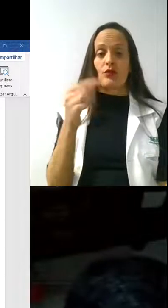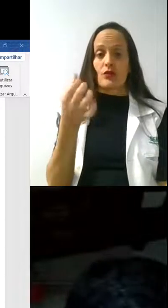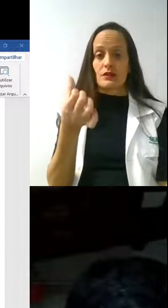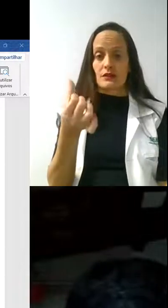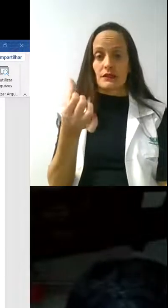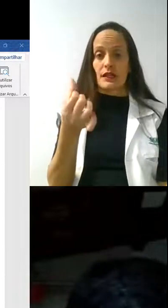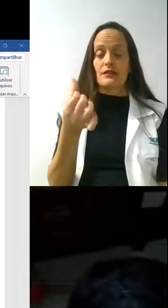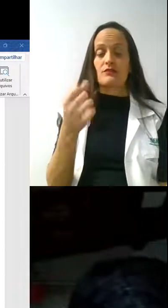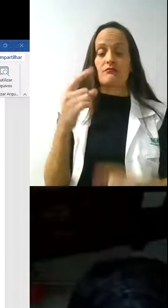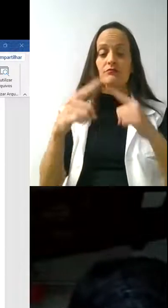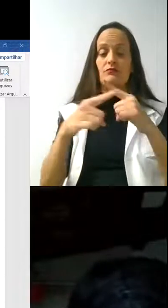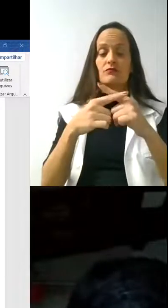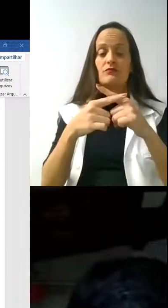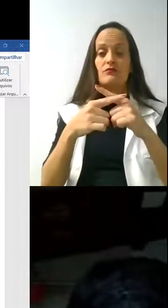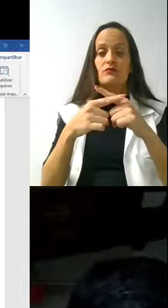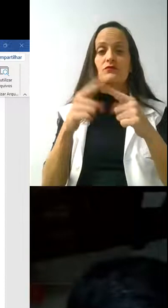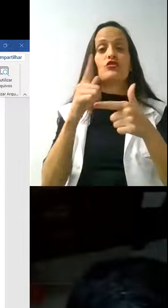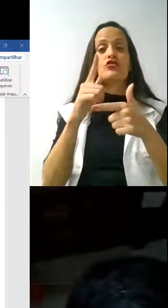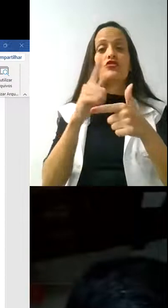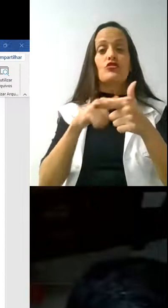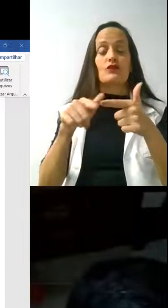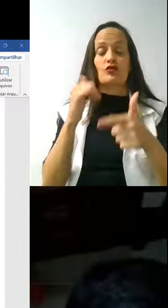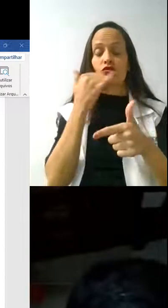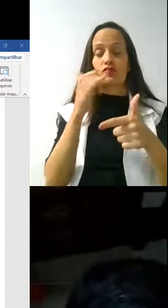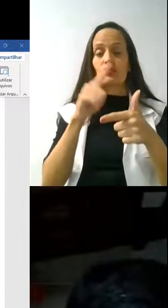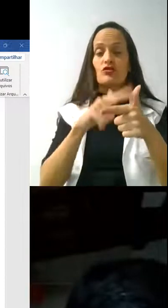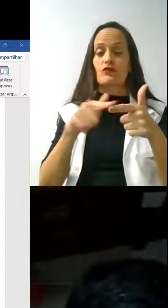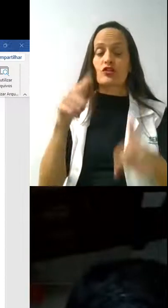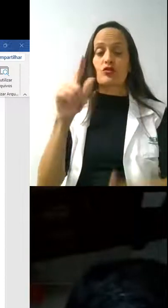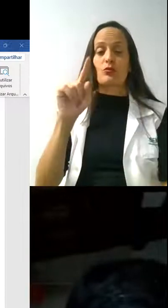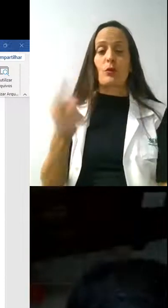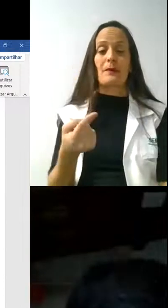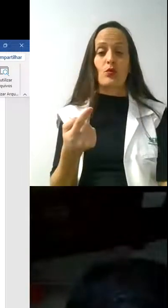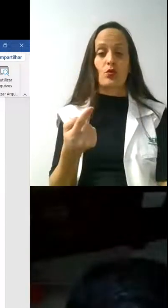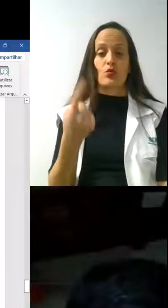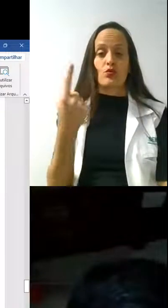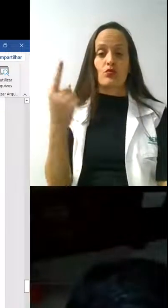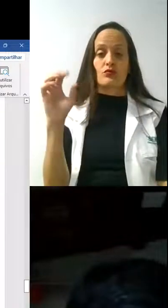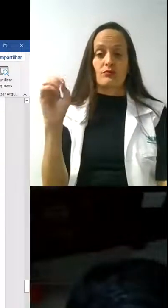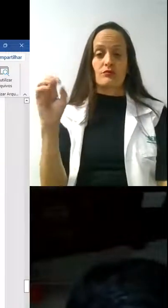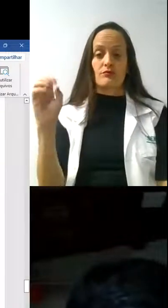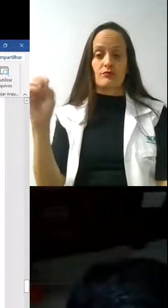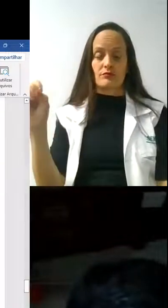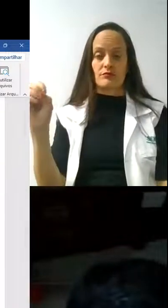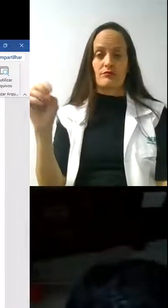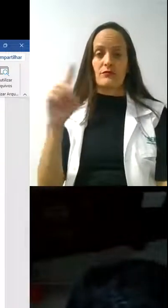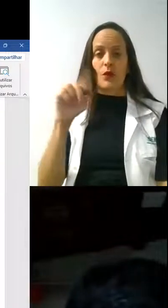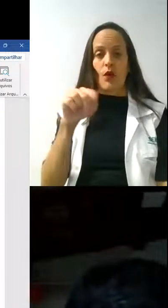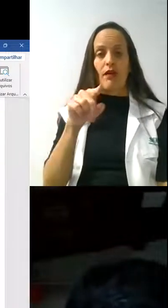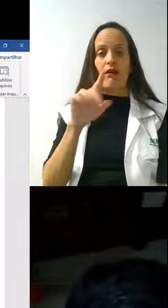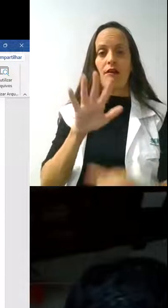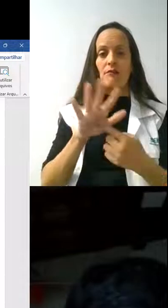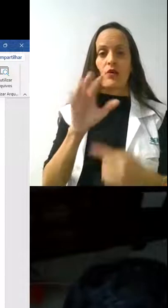para poder fazer o quê? Converter para quilômetro. Então, fica quanto? 0,0016.